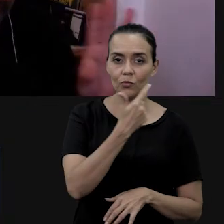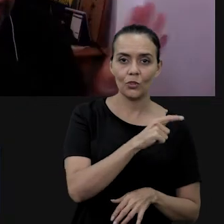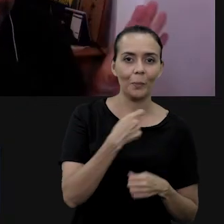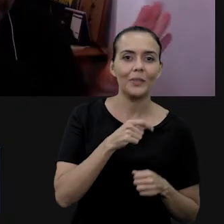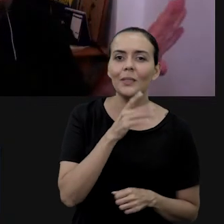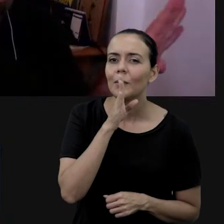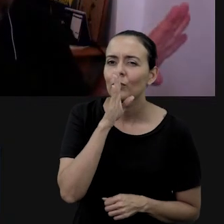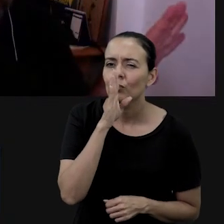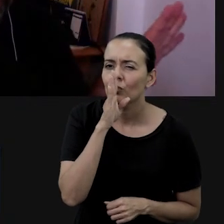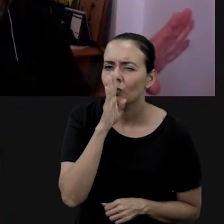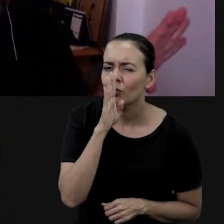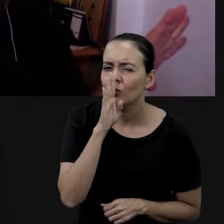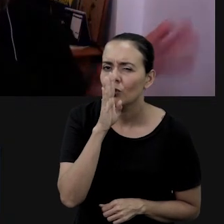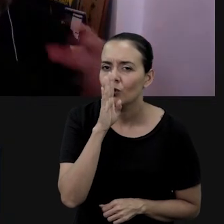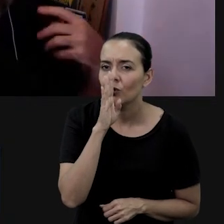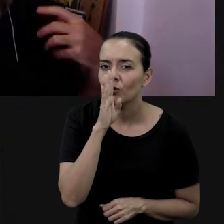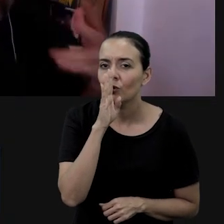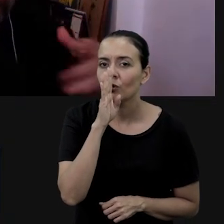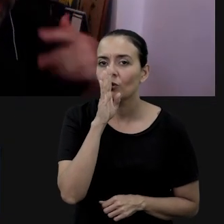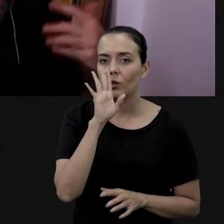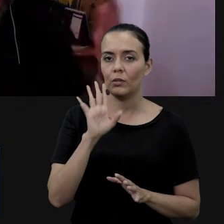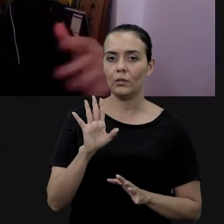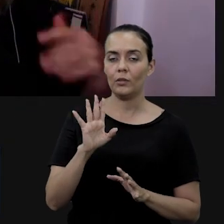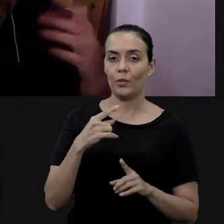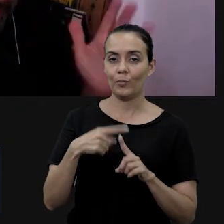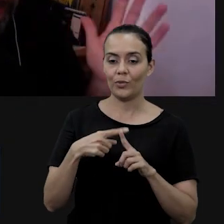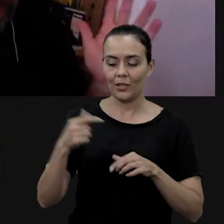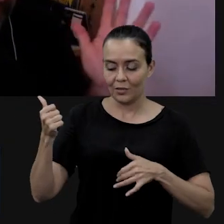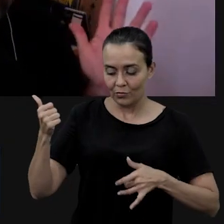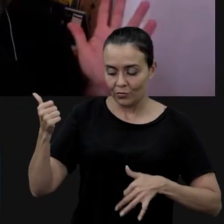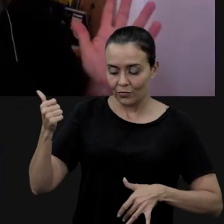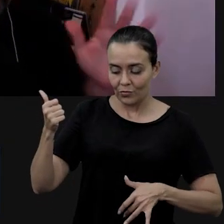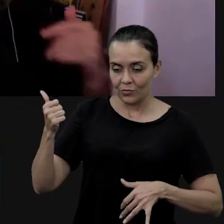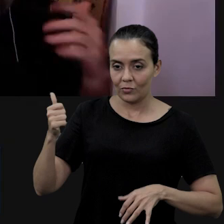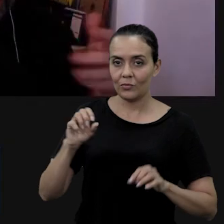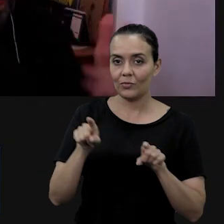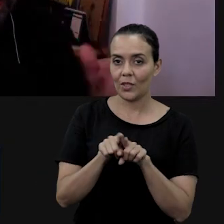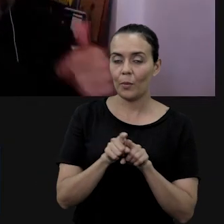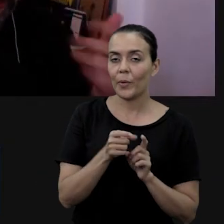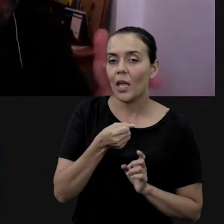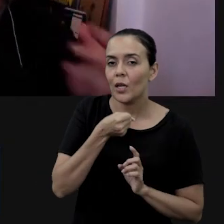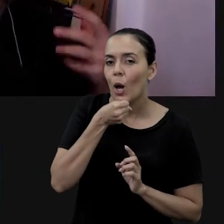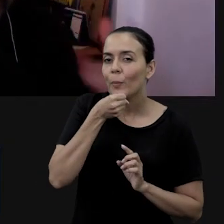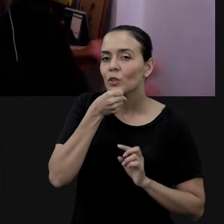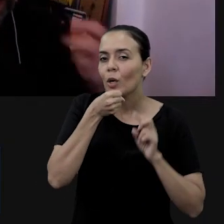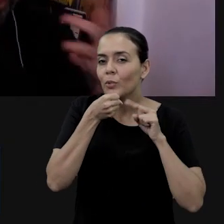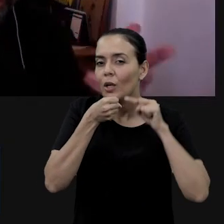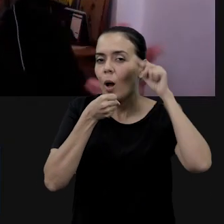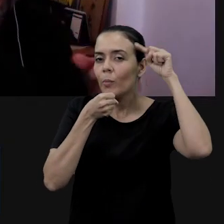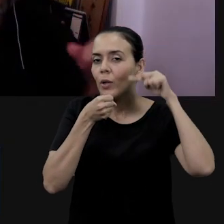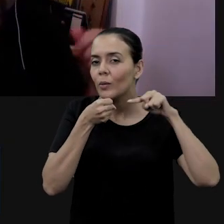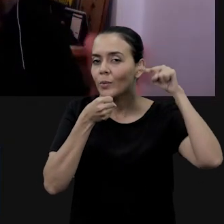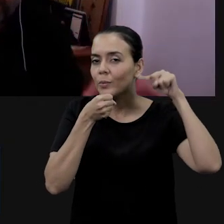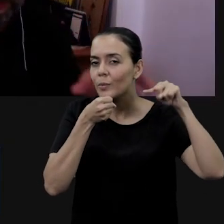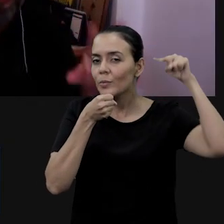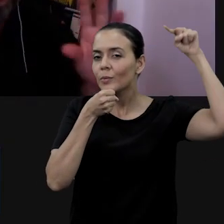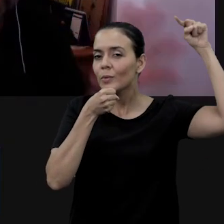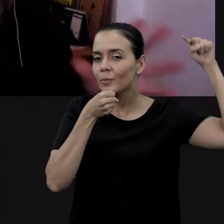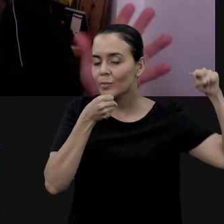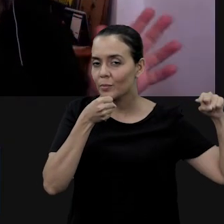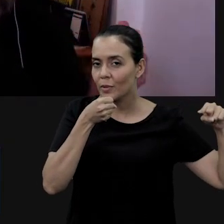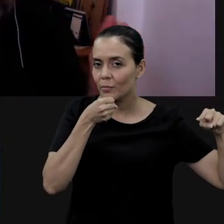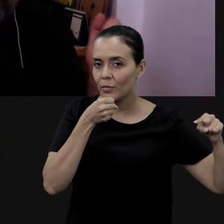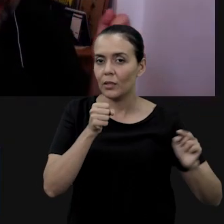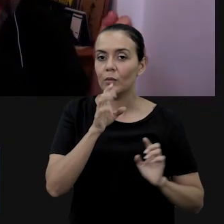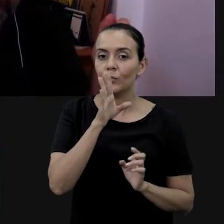é o silêncio absoluto para registrar todas as nuances, né? Da voz, do instrumento, da interpretação, da emoção, do